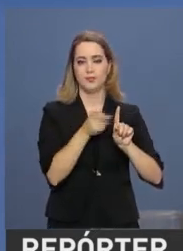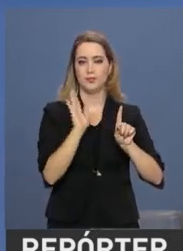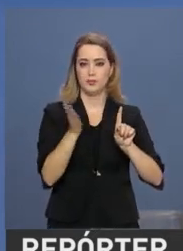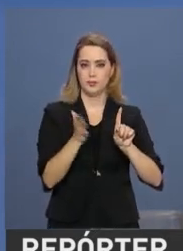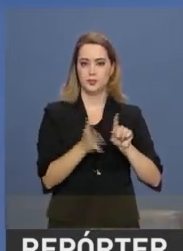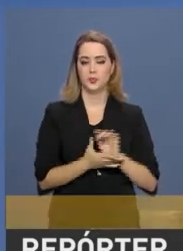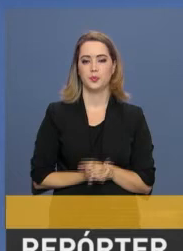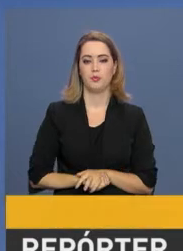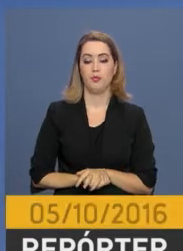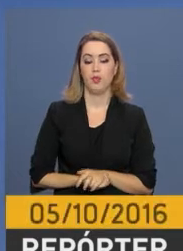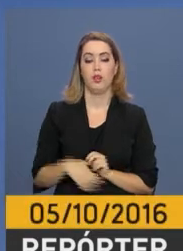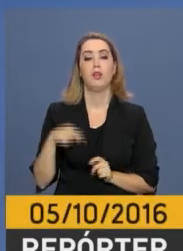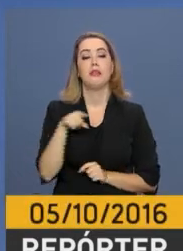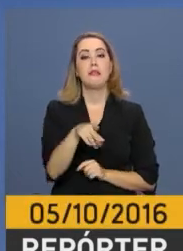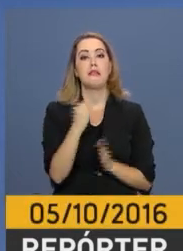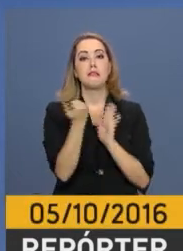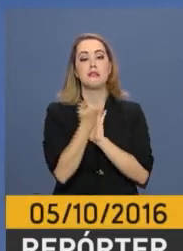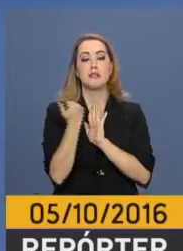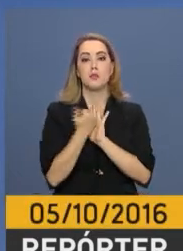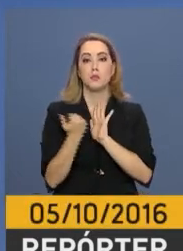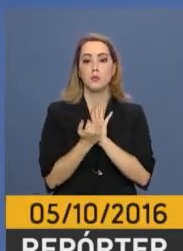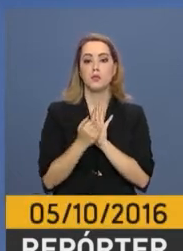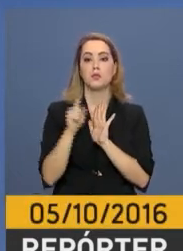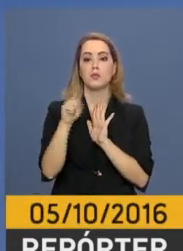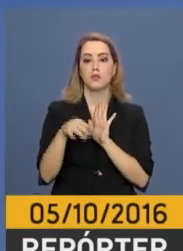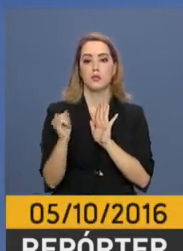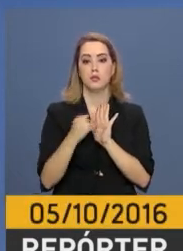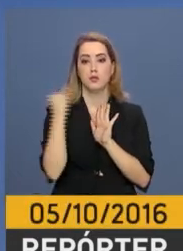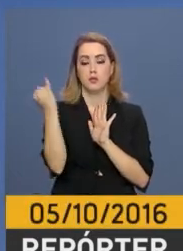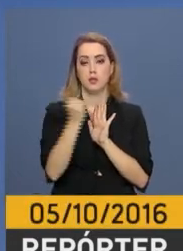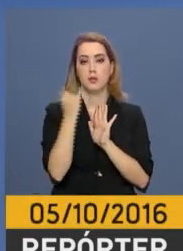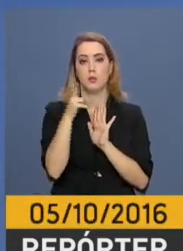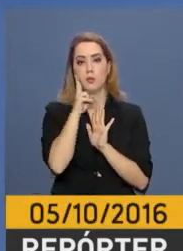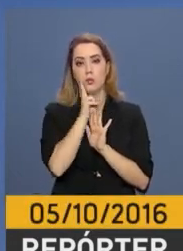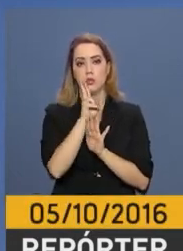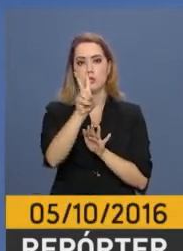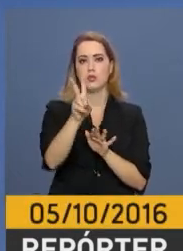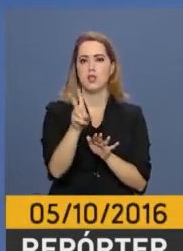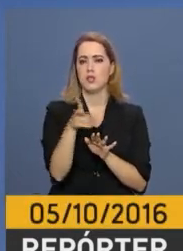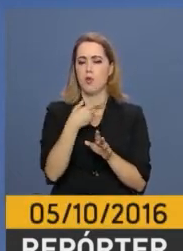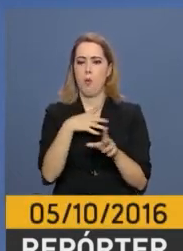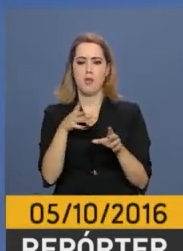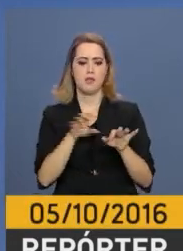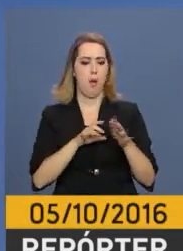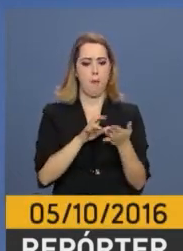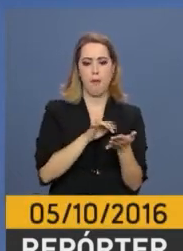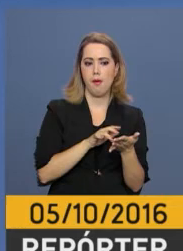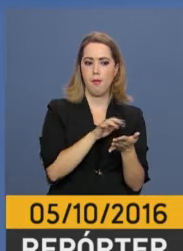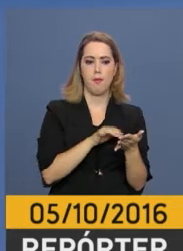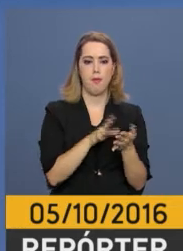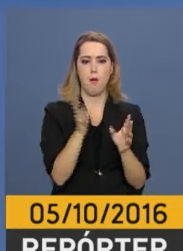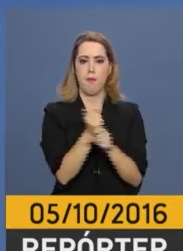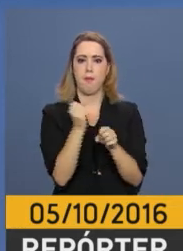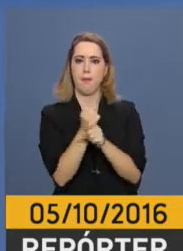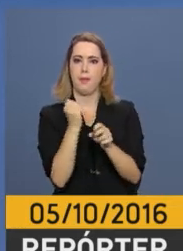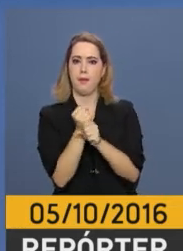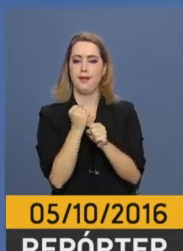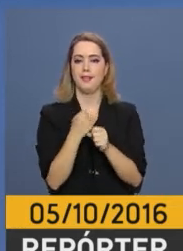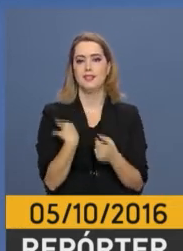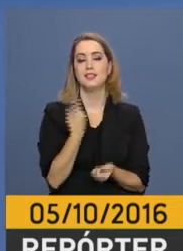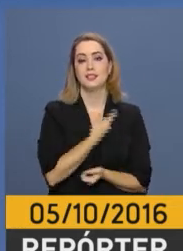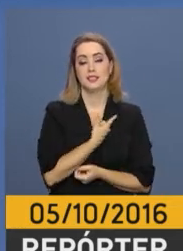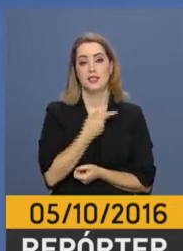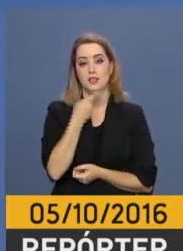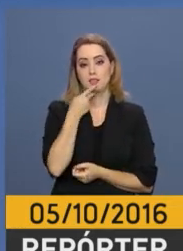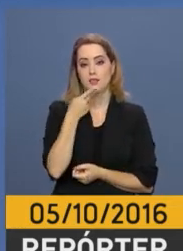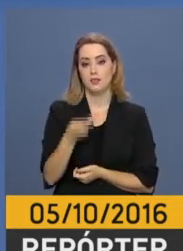é claro que esses programas isso é importante também eles vão começar a fazer conta e vão começar a querer me apertar aqui eu